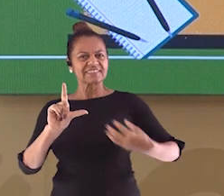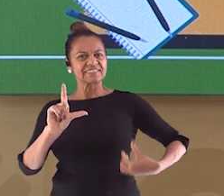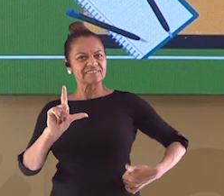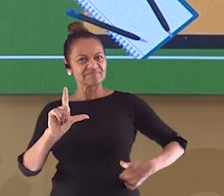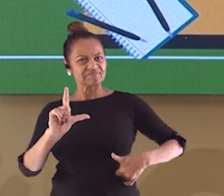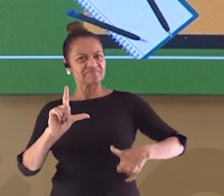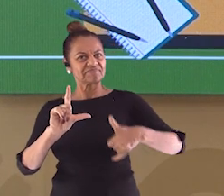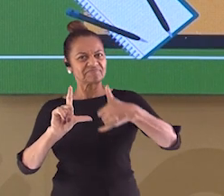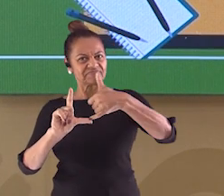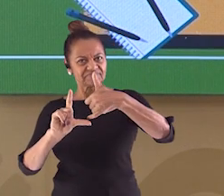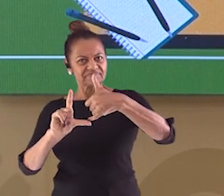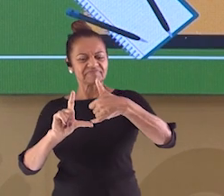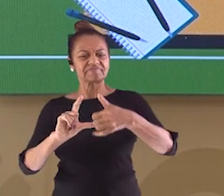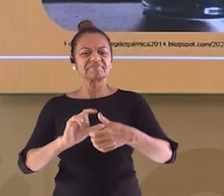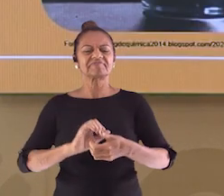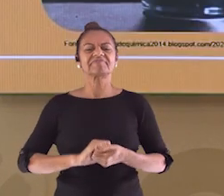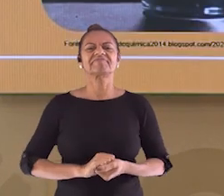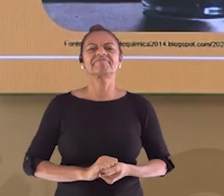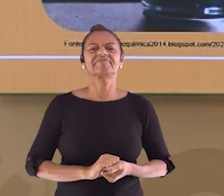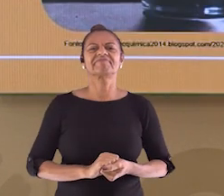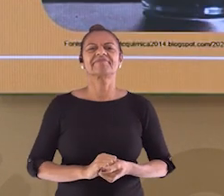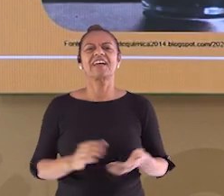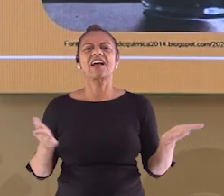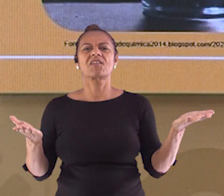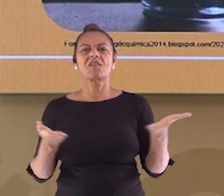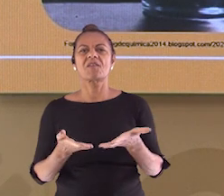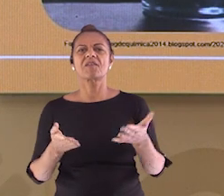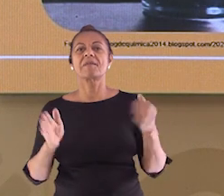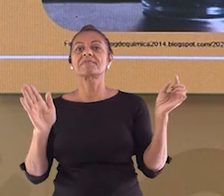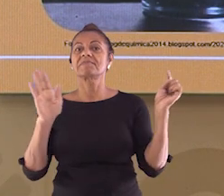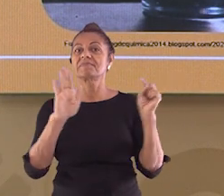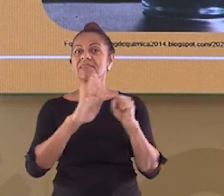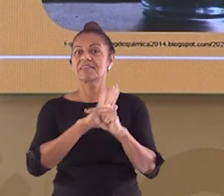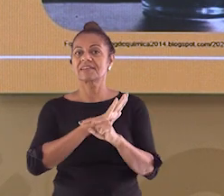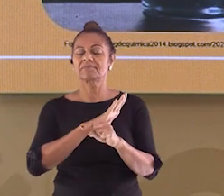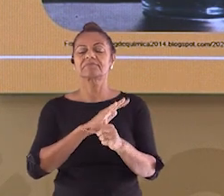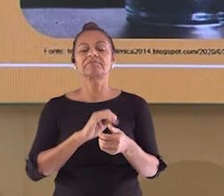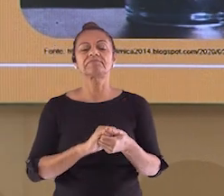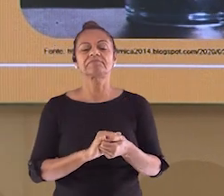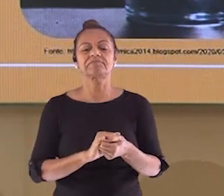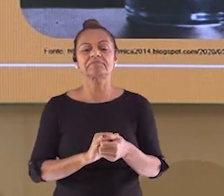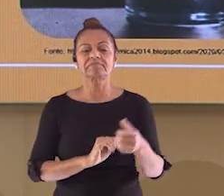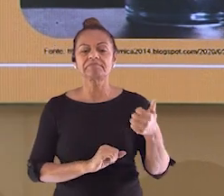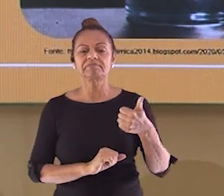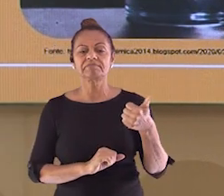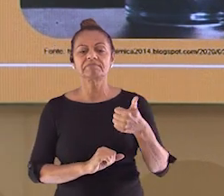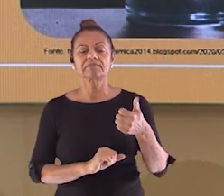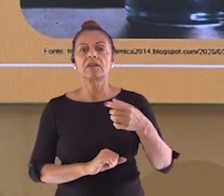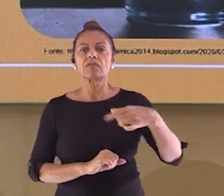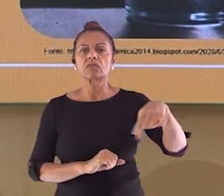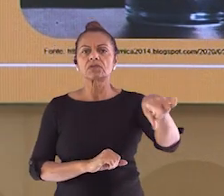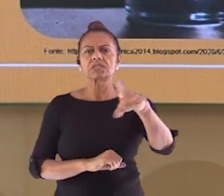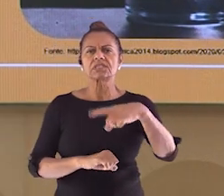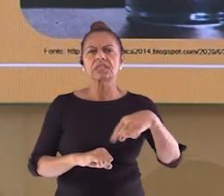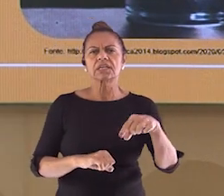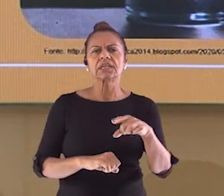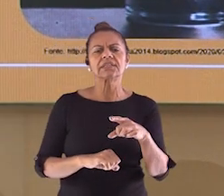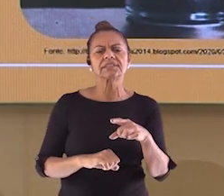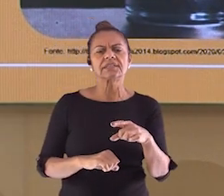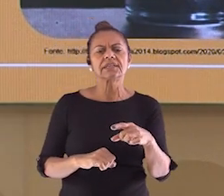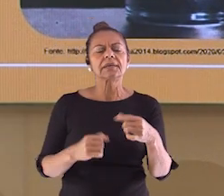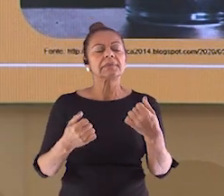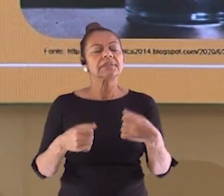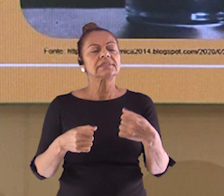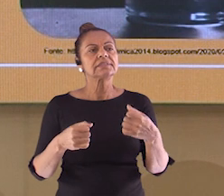sua tela. Então, vamos para a nossa primeira questão. Você, estudante, terá que identificar